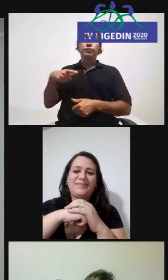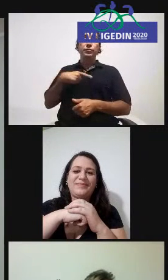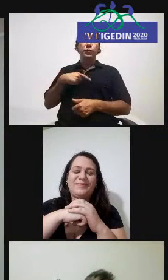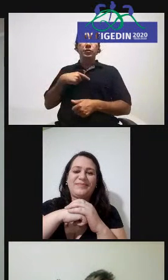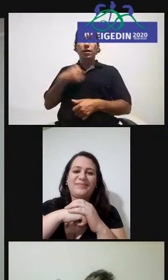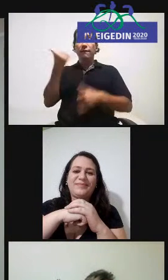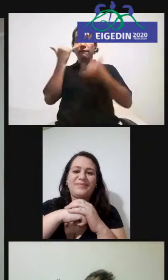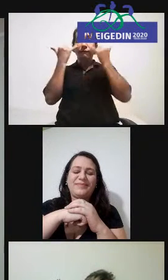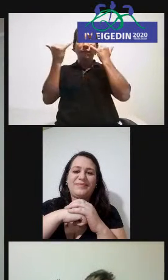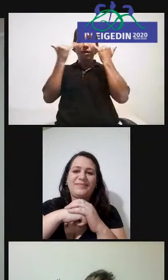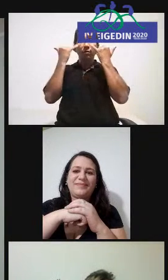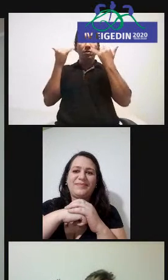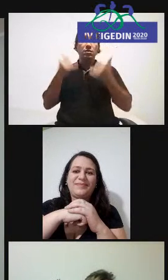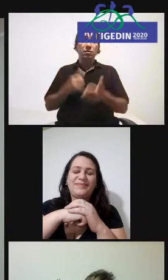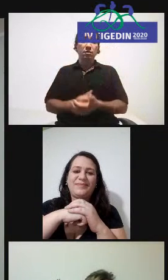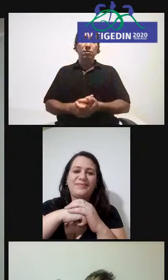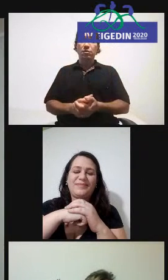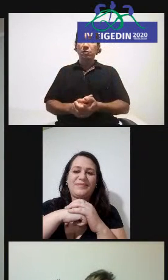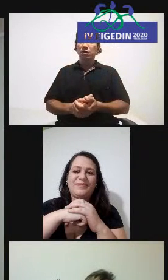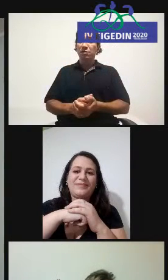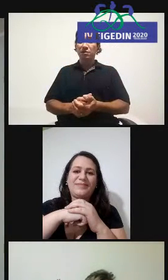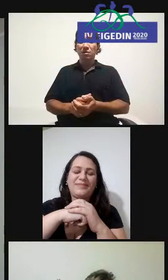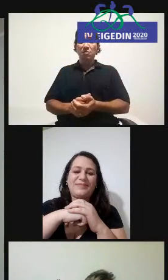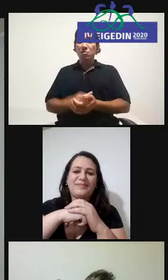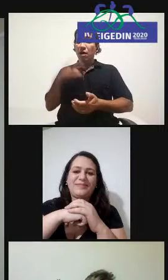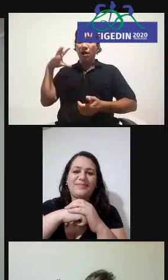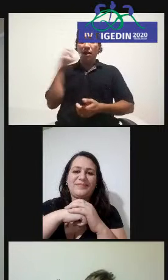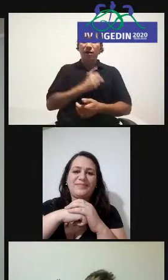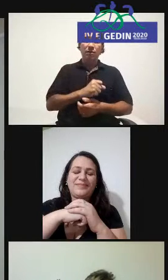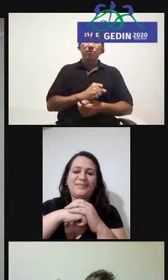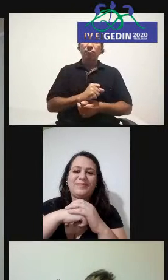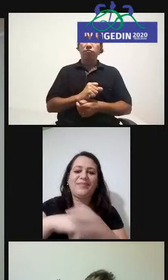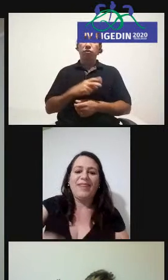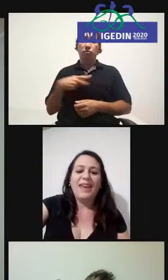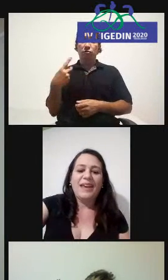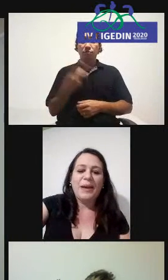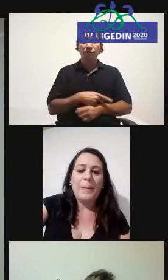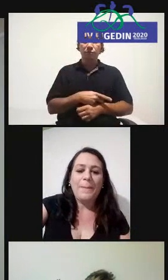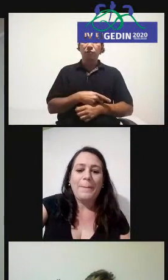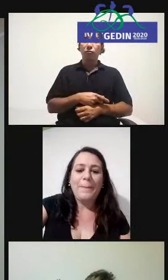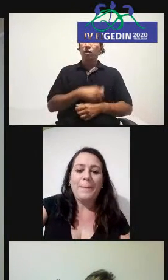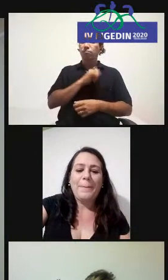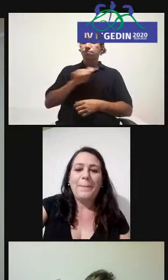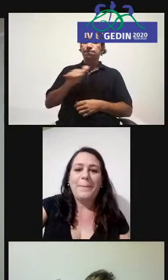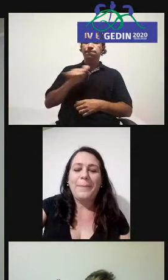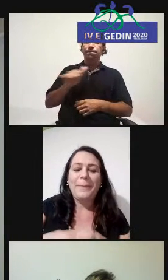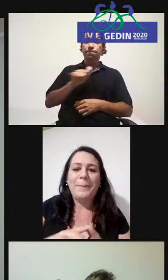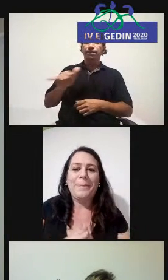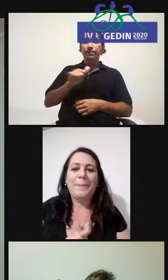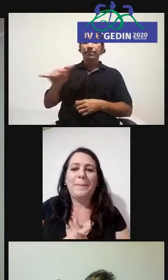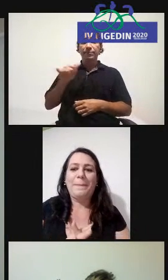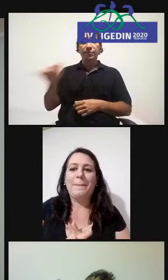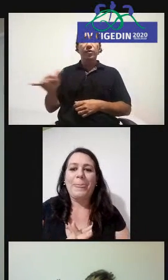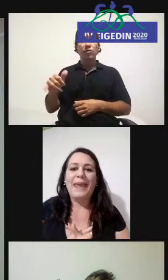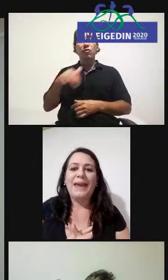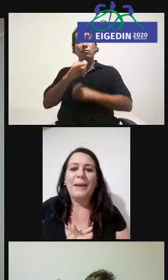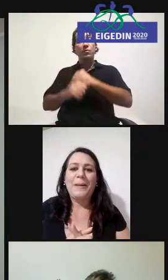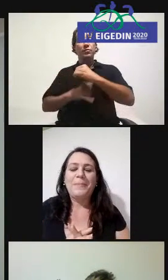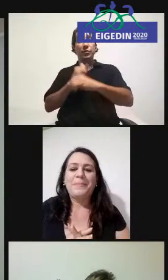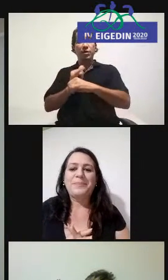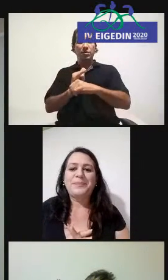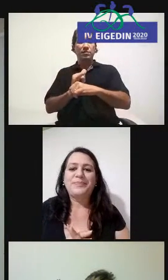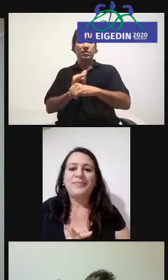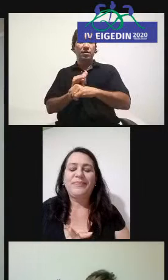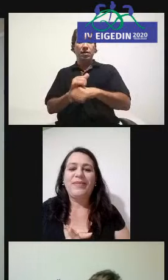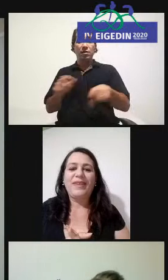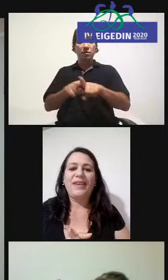e também com capacidade de fazer predição, né. Então, só para mostrar aqui alguns exemplos